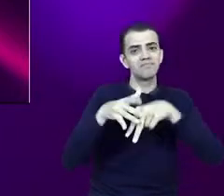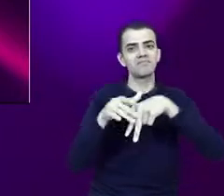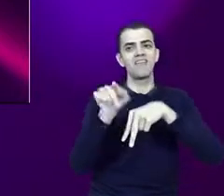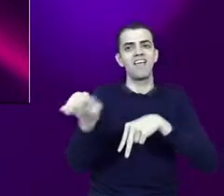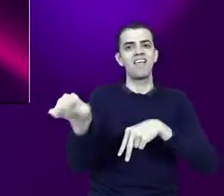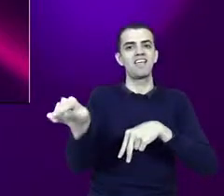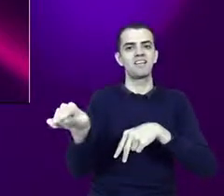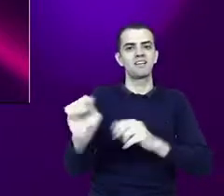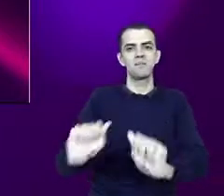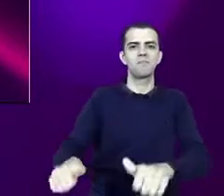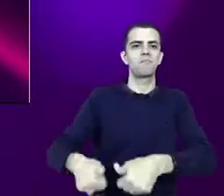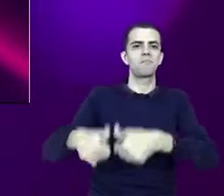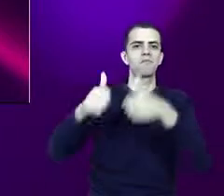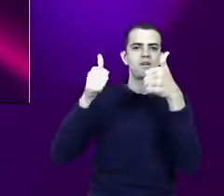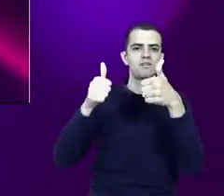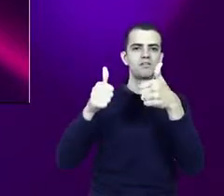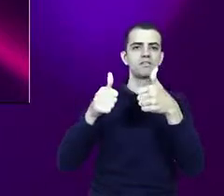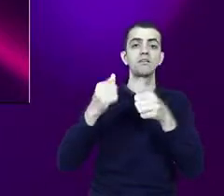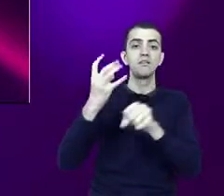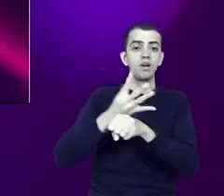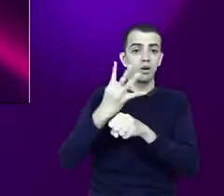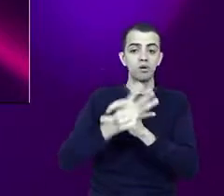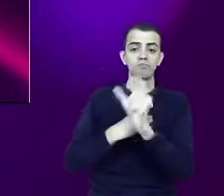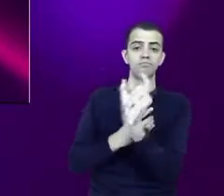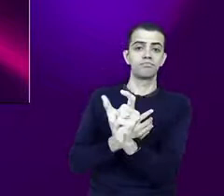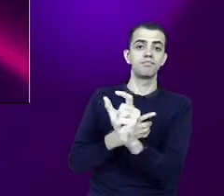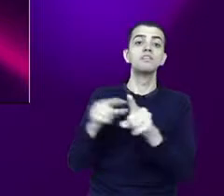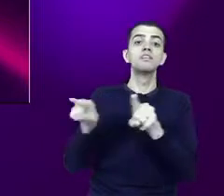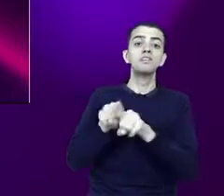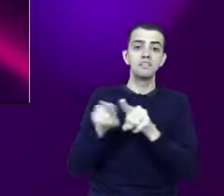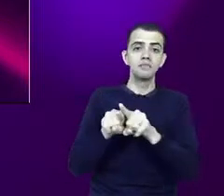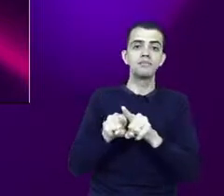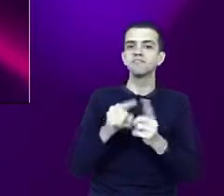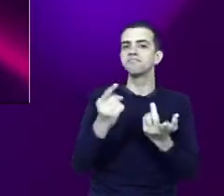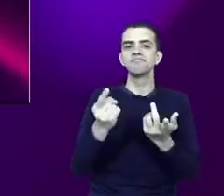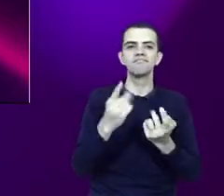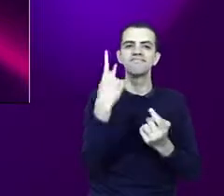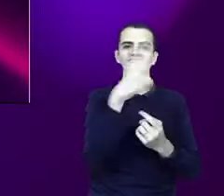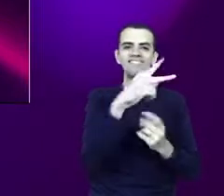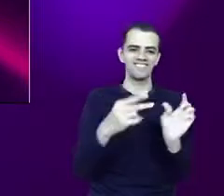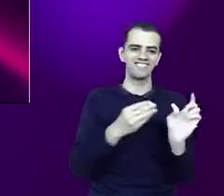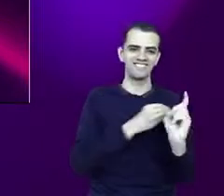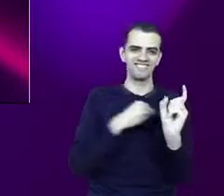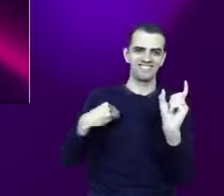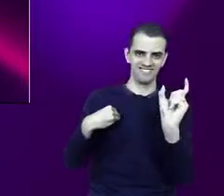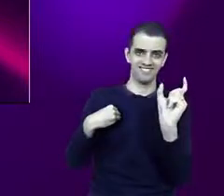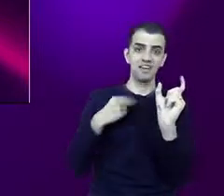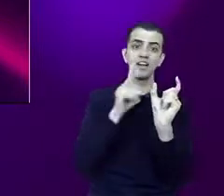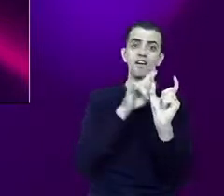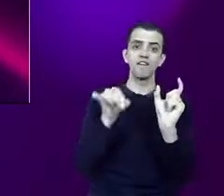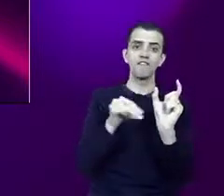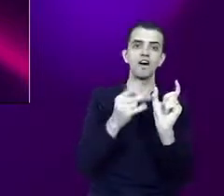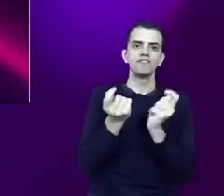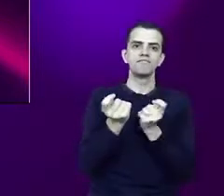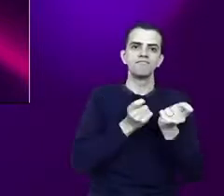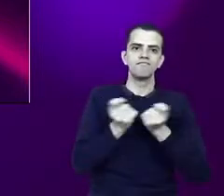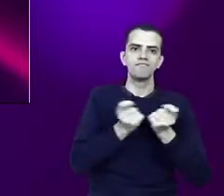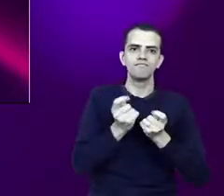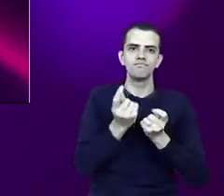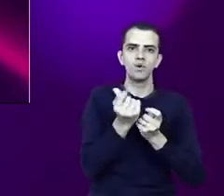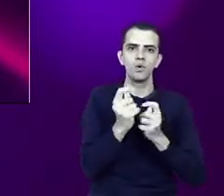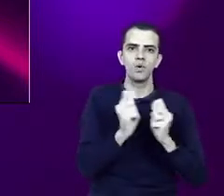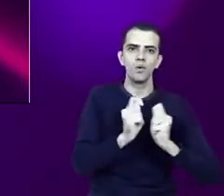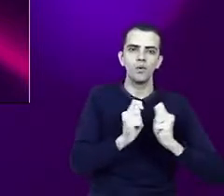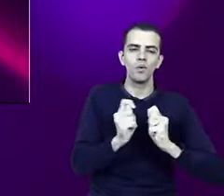do implante. A operadora de saúde vai ter economia com isso. Essa prótese vai durar mais, esse paciente vai ter uma função melhor, ele